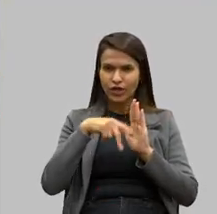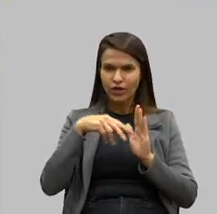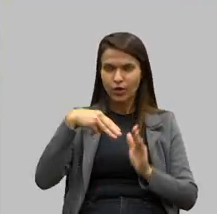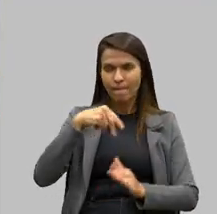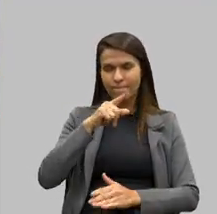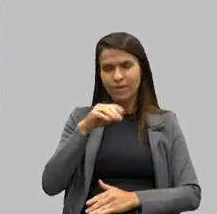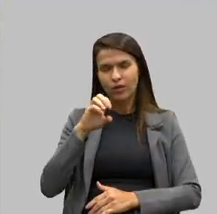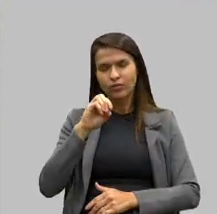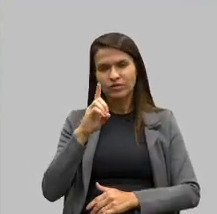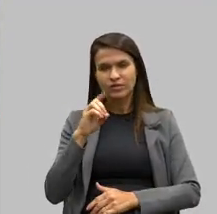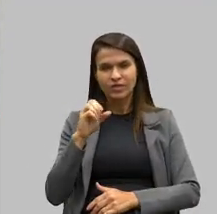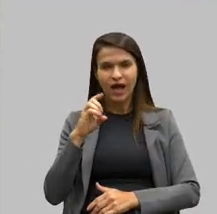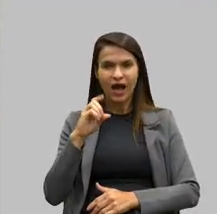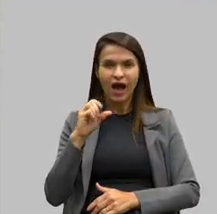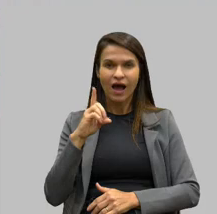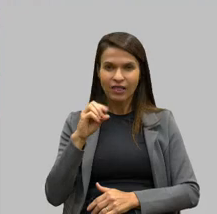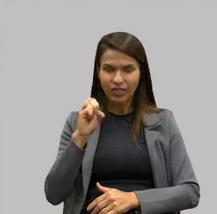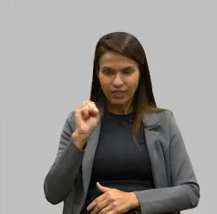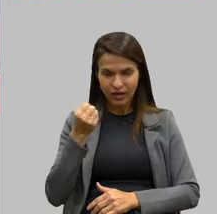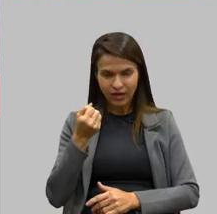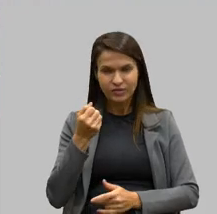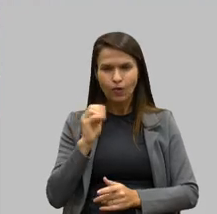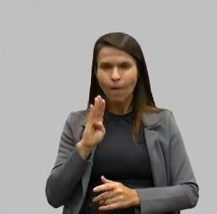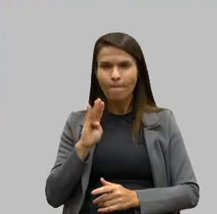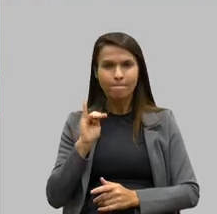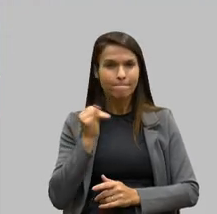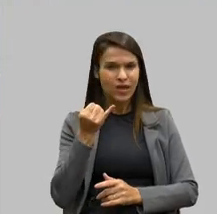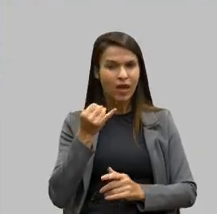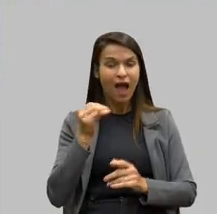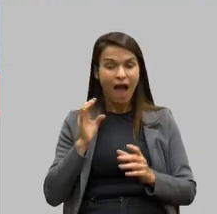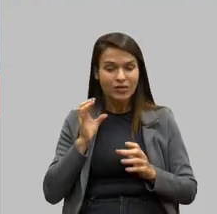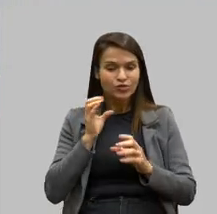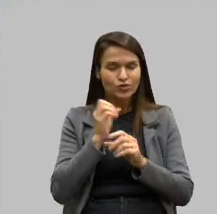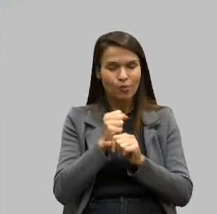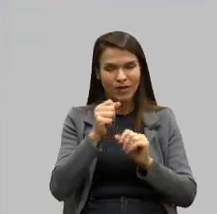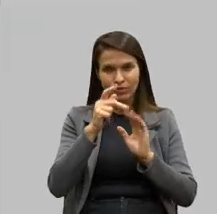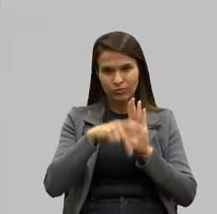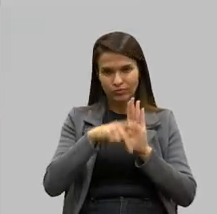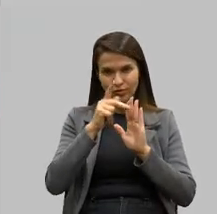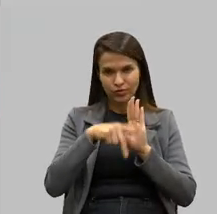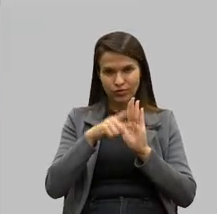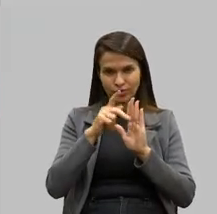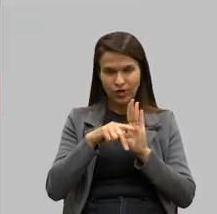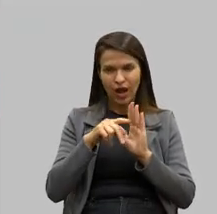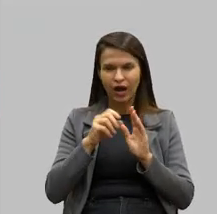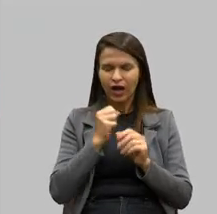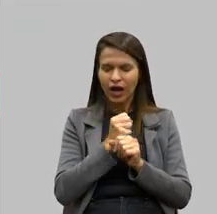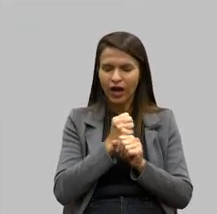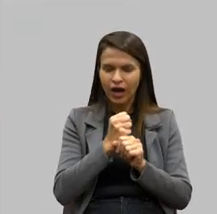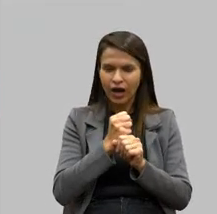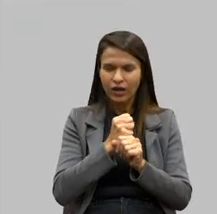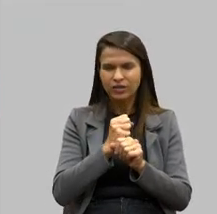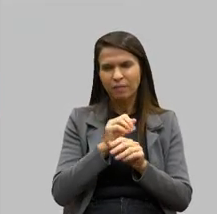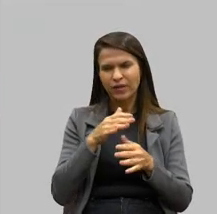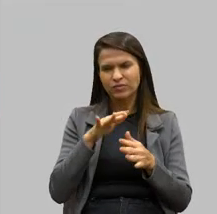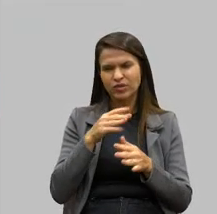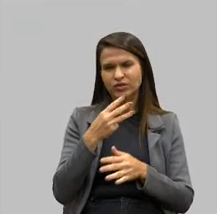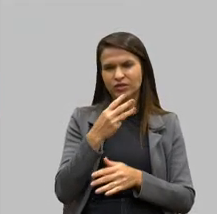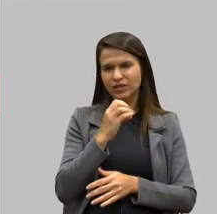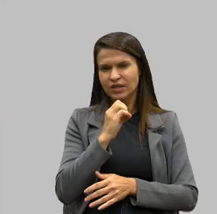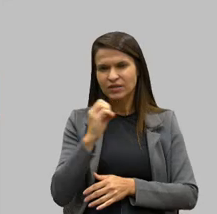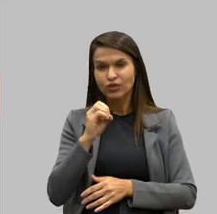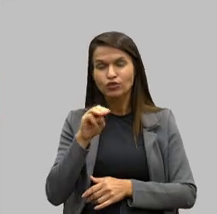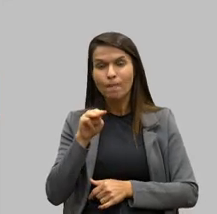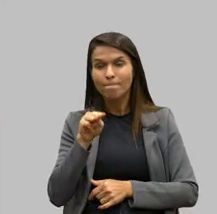mas um bi é a somatória do projeto todo, cada ano mais ou menos 300 milhões,